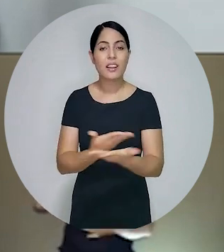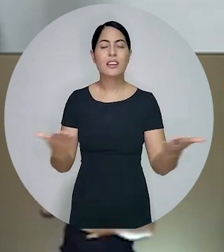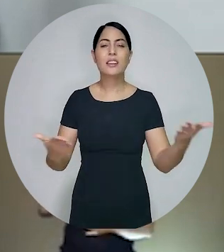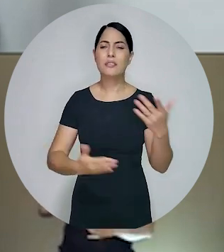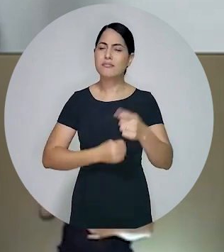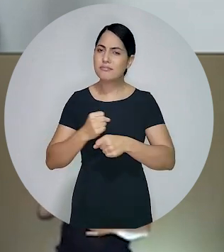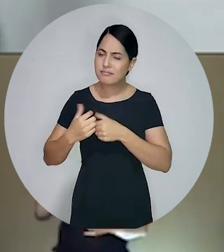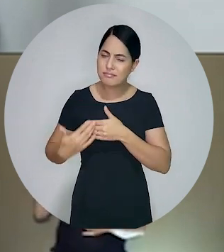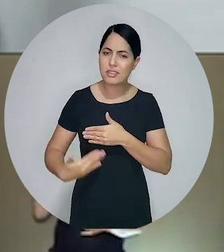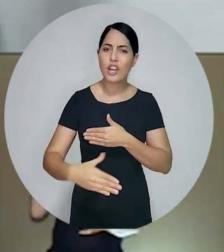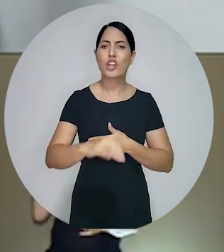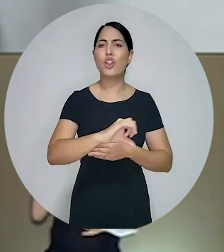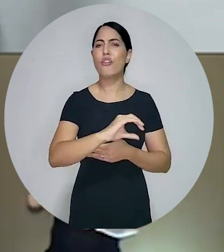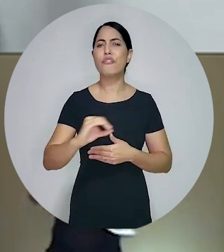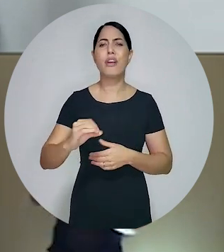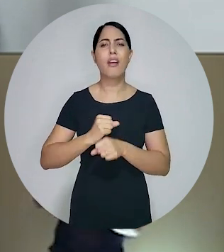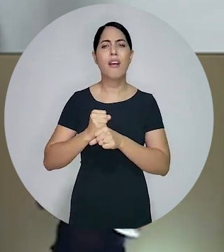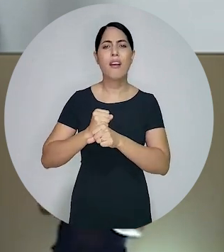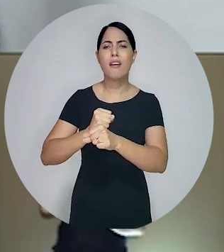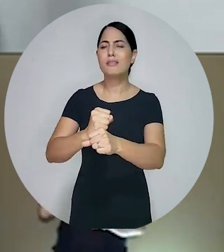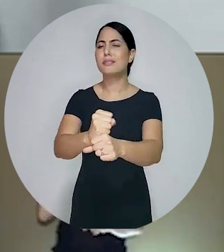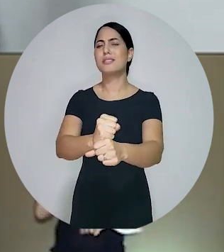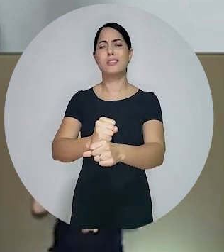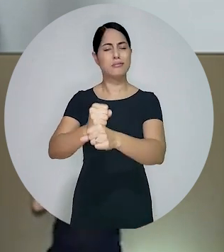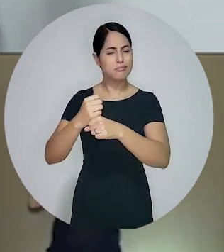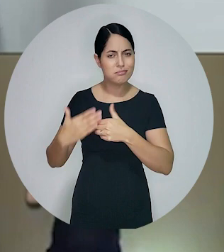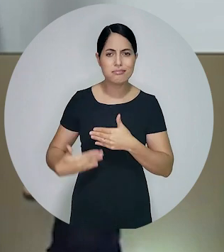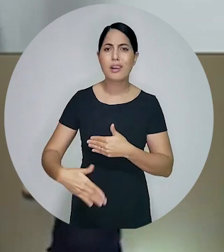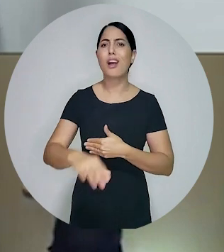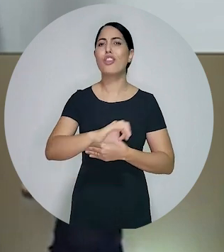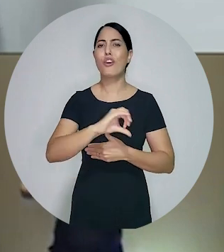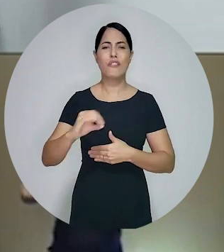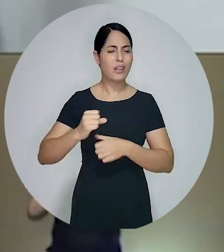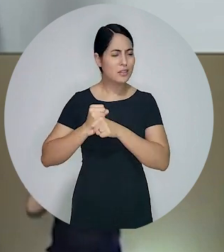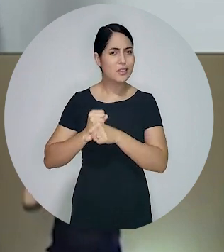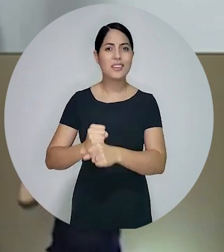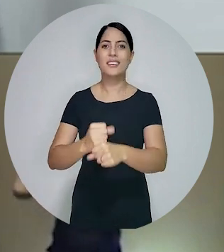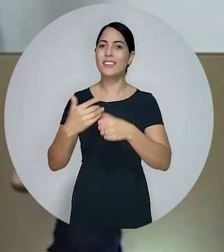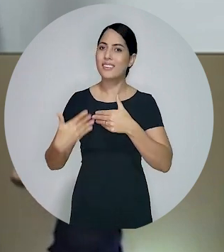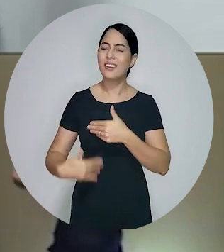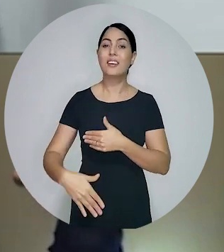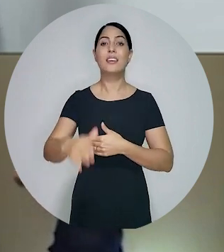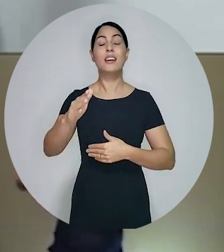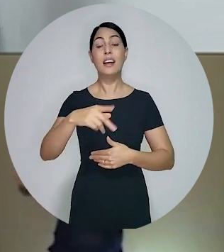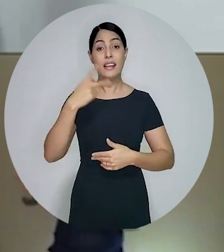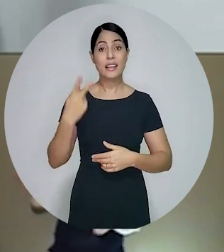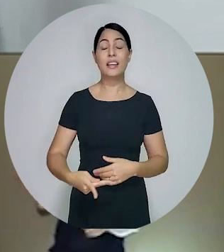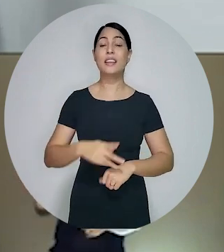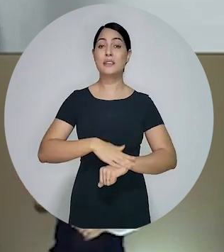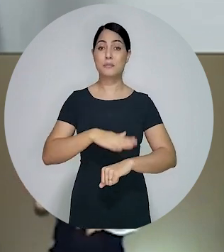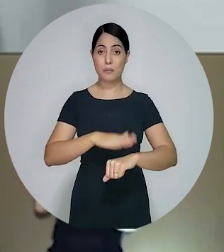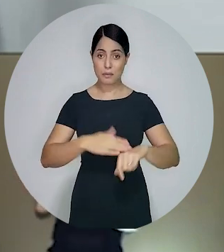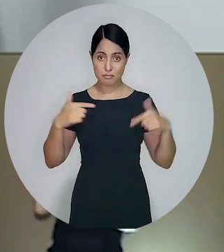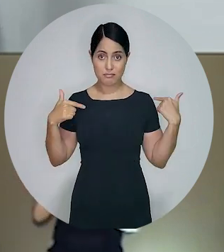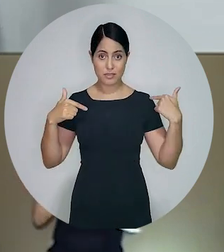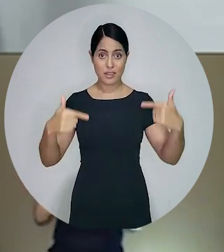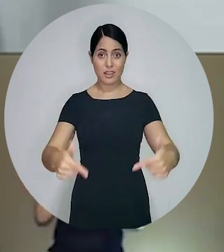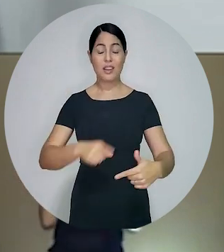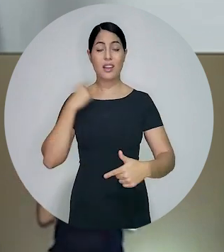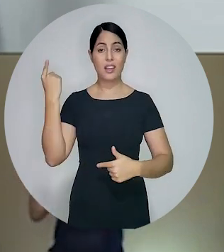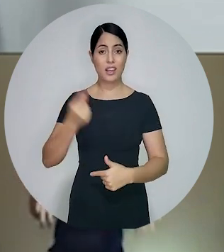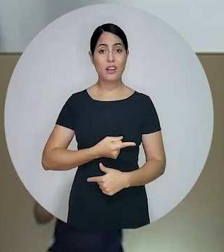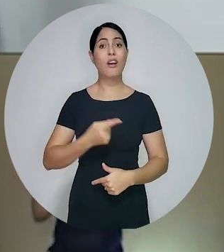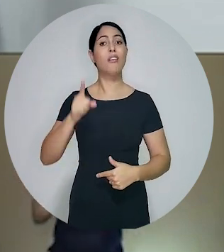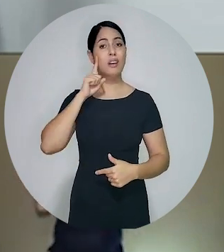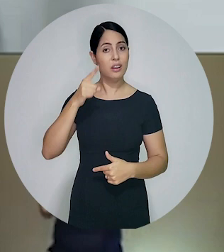paranaense gloriosa e desejar mais 90 anos e muitos outros 90 anos para essa OAB Paraná e que continue nos inspirando e sendo esse